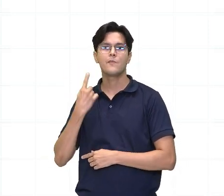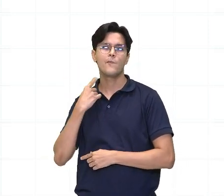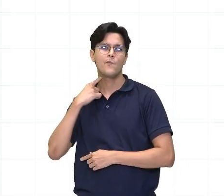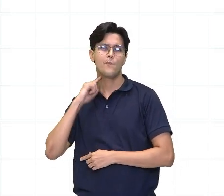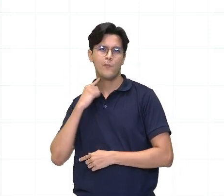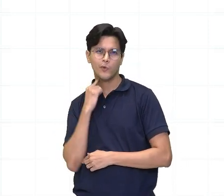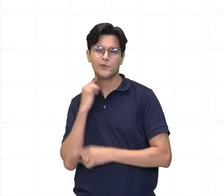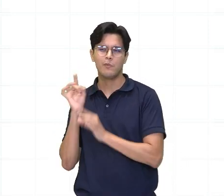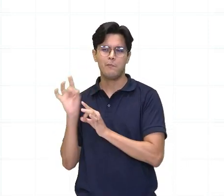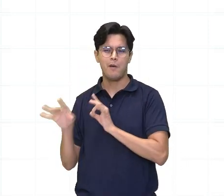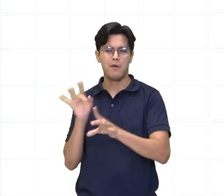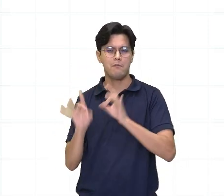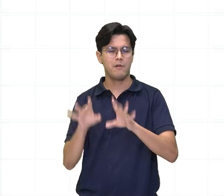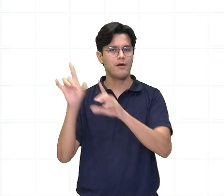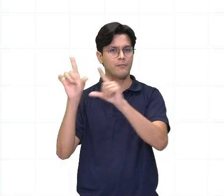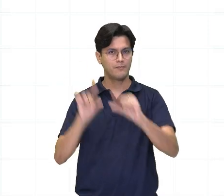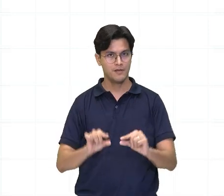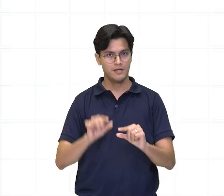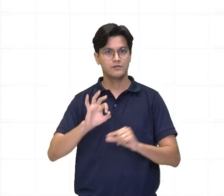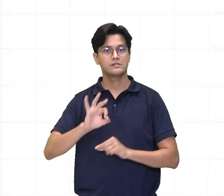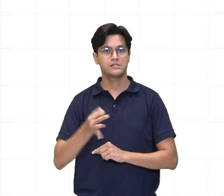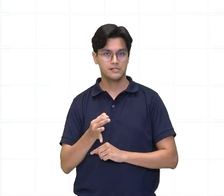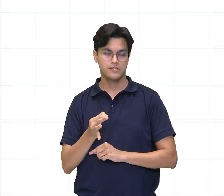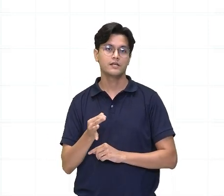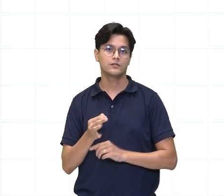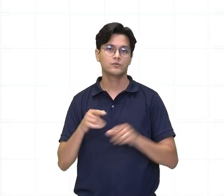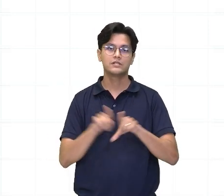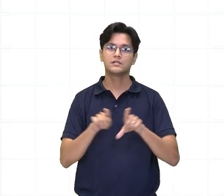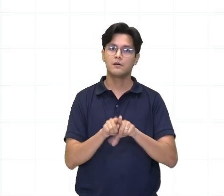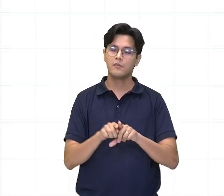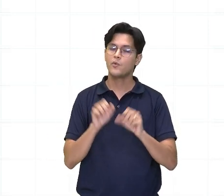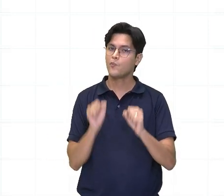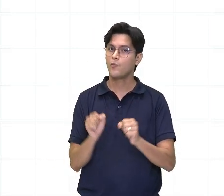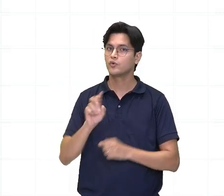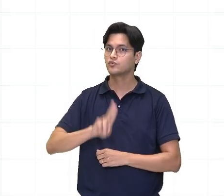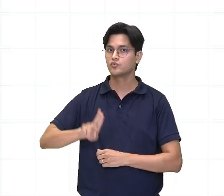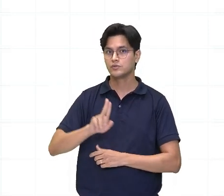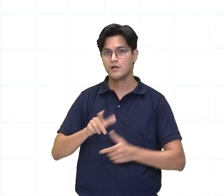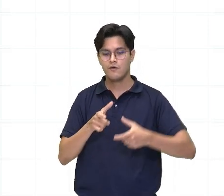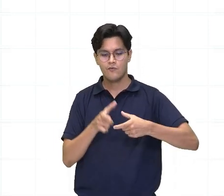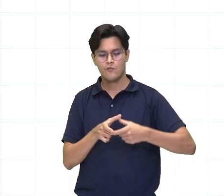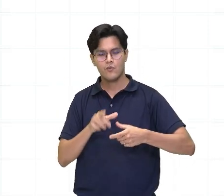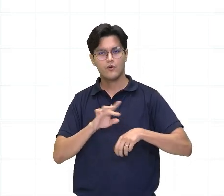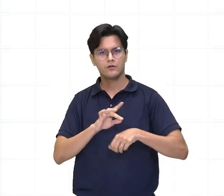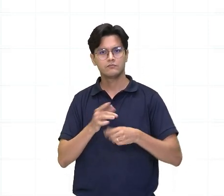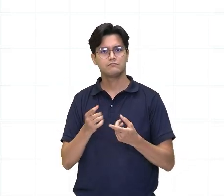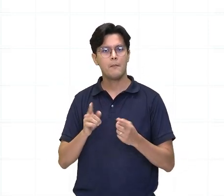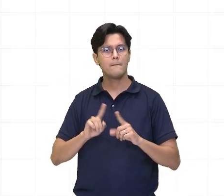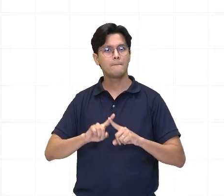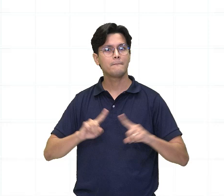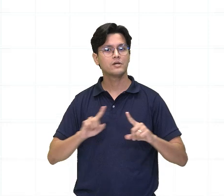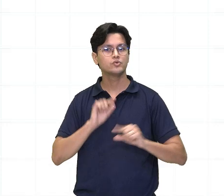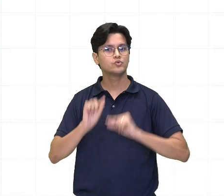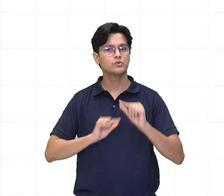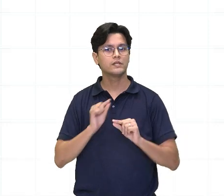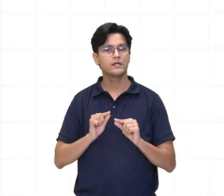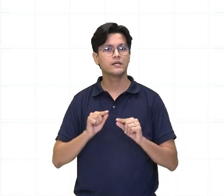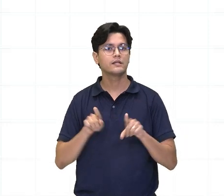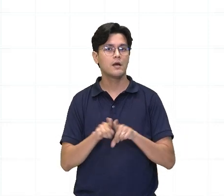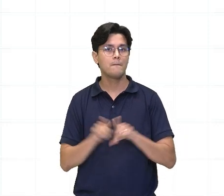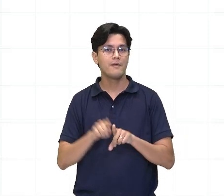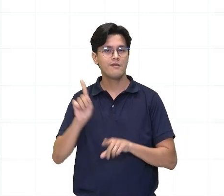do petróleo e carvão mineral, certo? E é uma